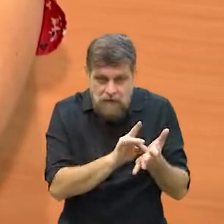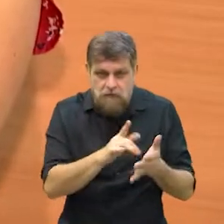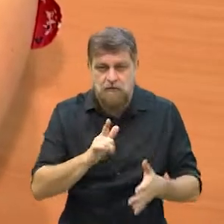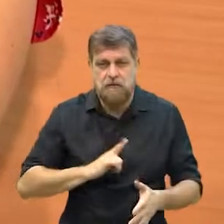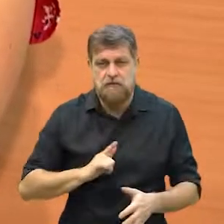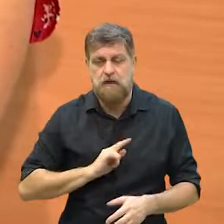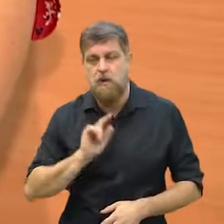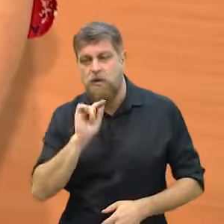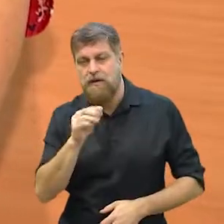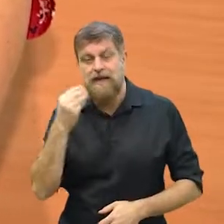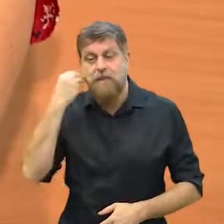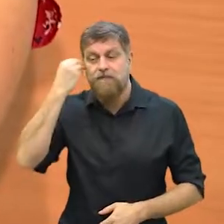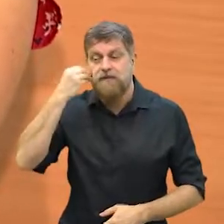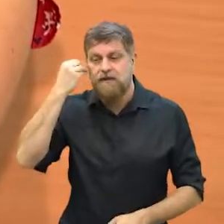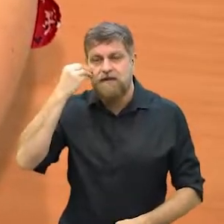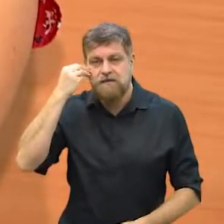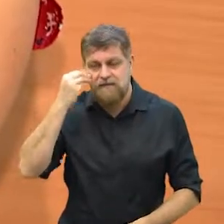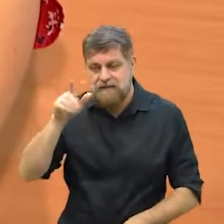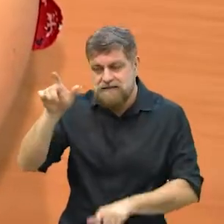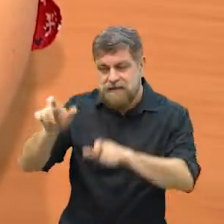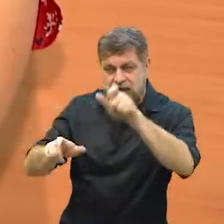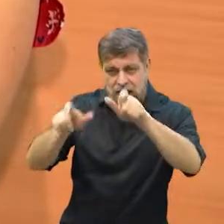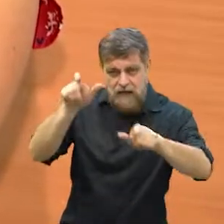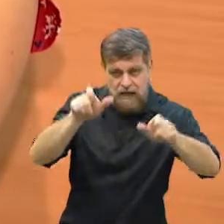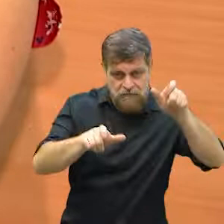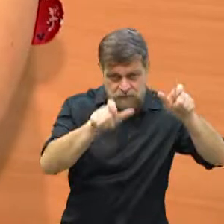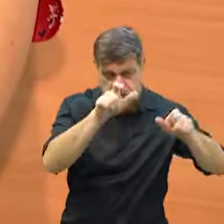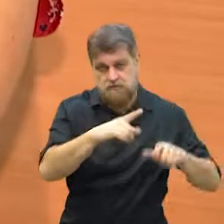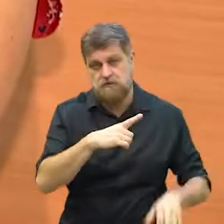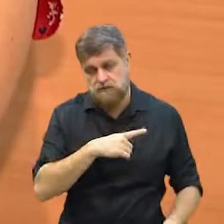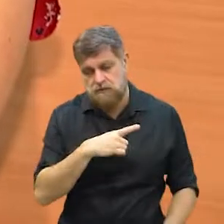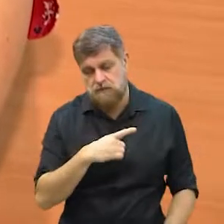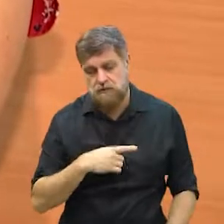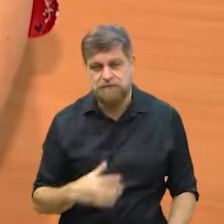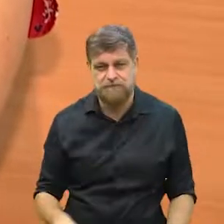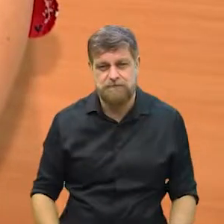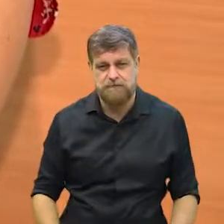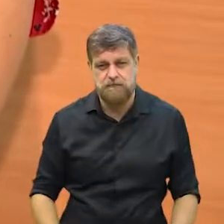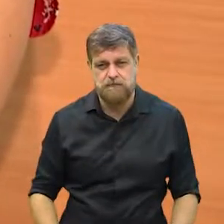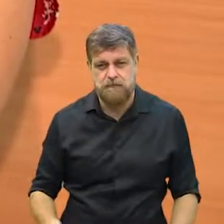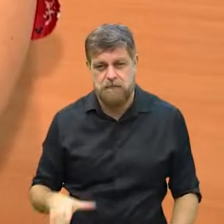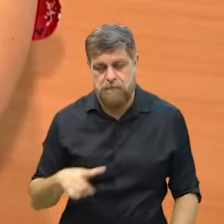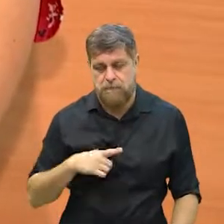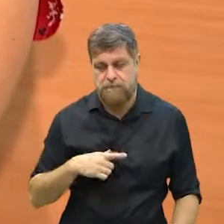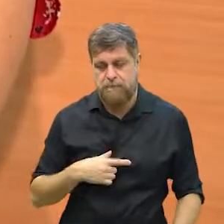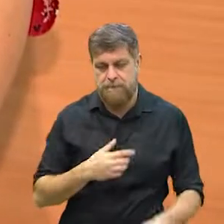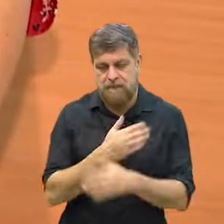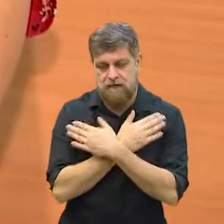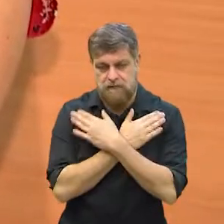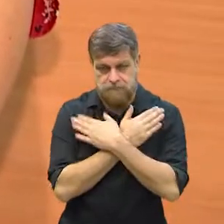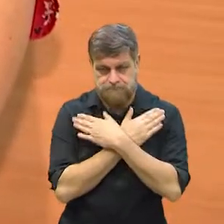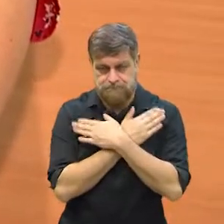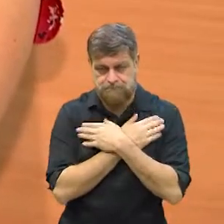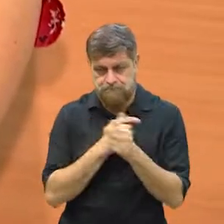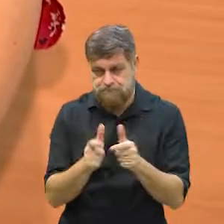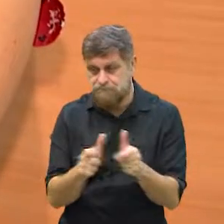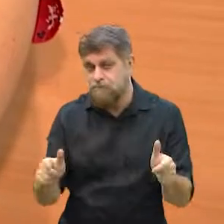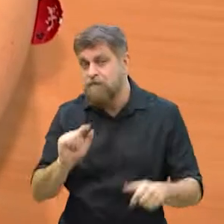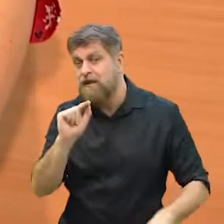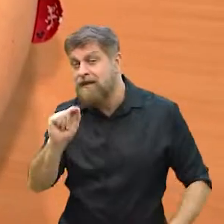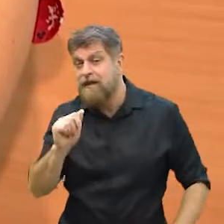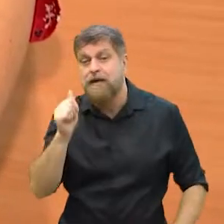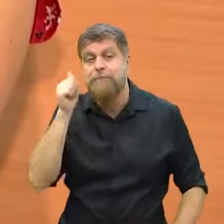nós temos isso pela experiência da vida que as pessoas estão tendo, né? Quer dizer, você tem mais desemprego,